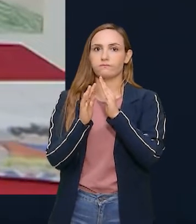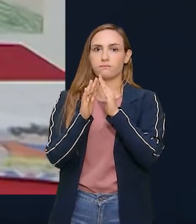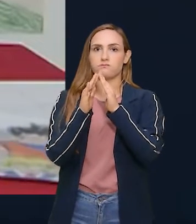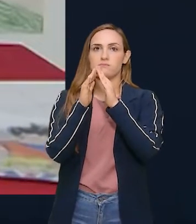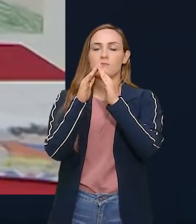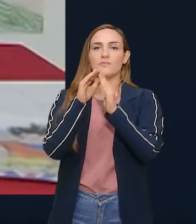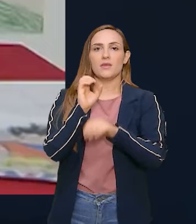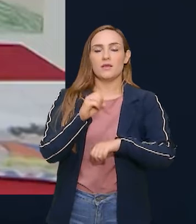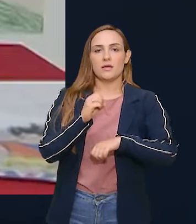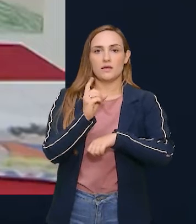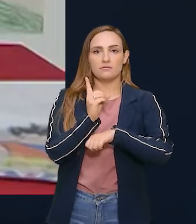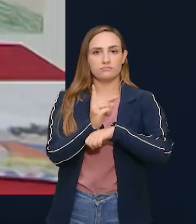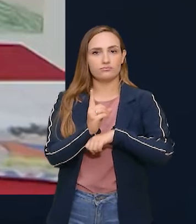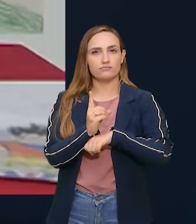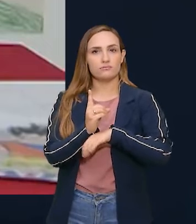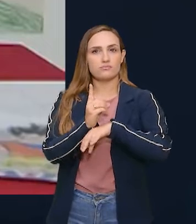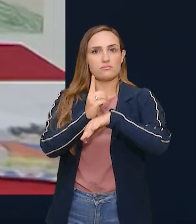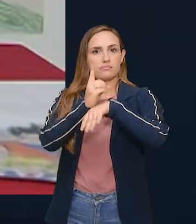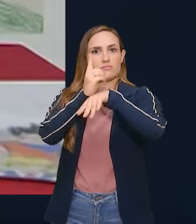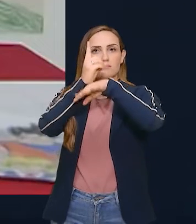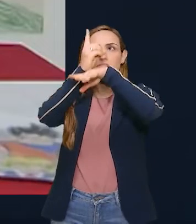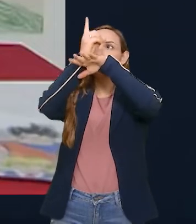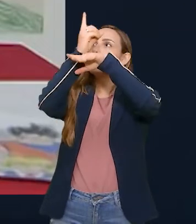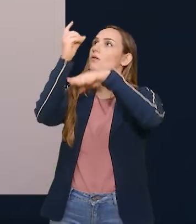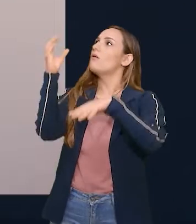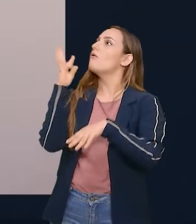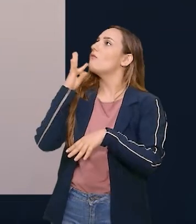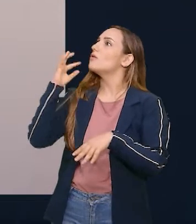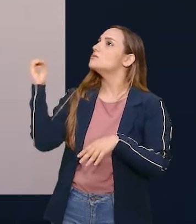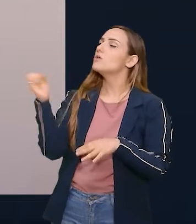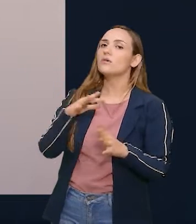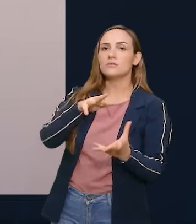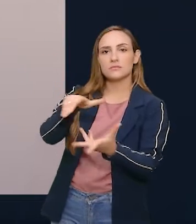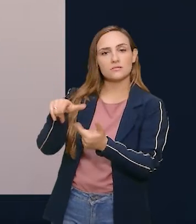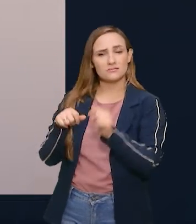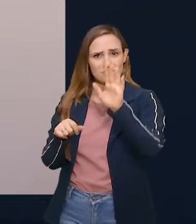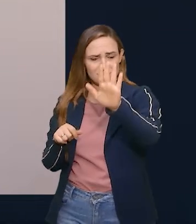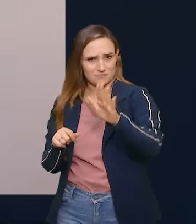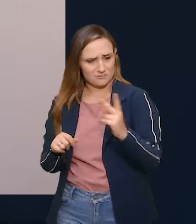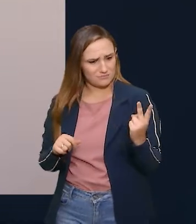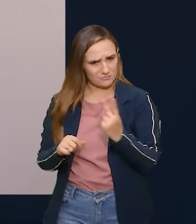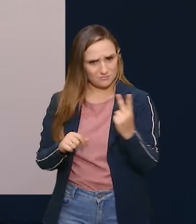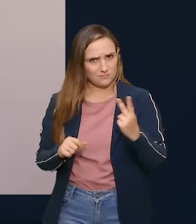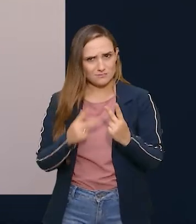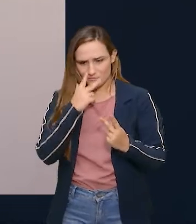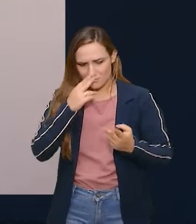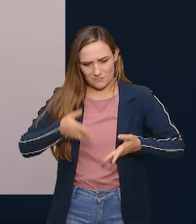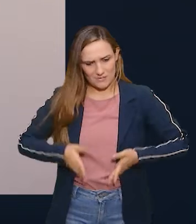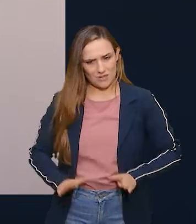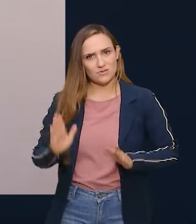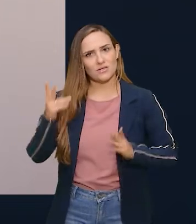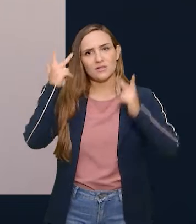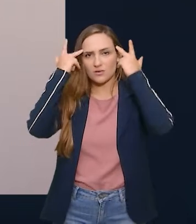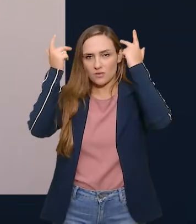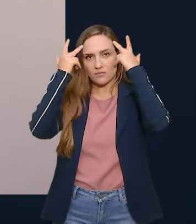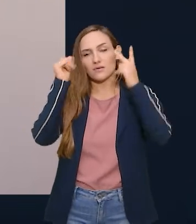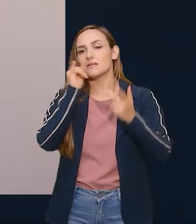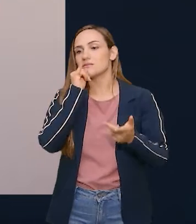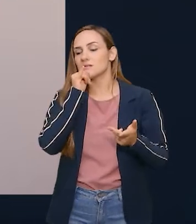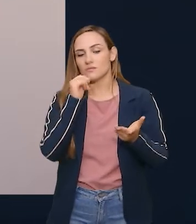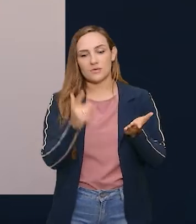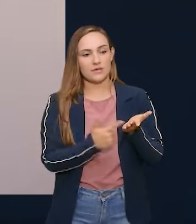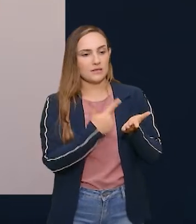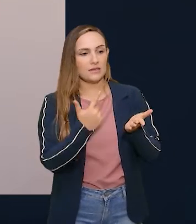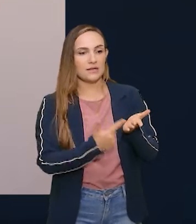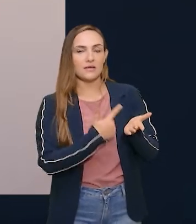acabam viajando no espaço e conhecem um novo planeta. E essas habilidades vêm praticamente de berço. Esse livro aqui, por